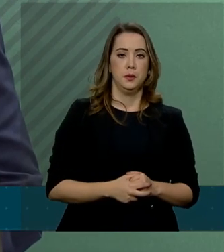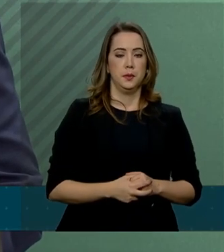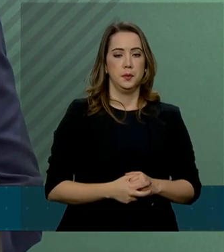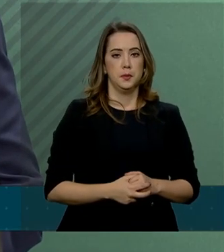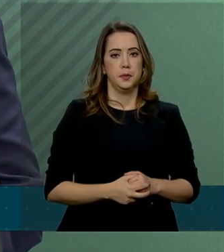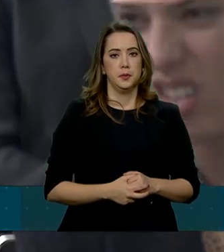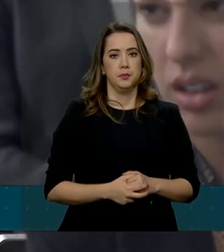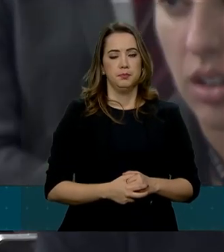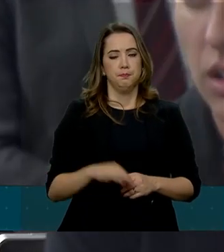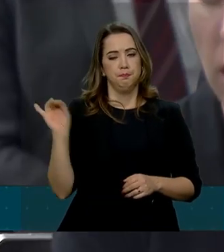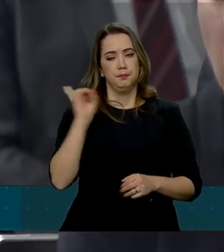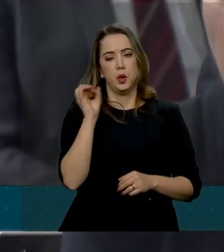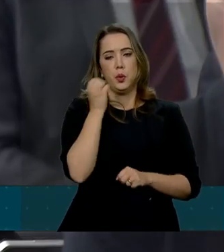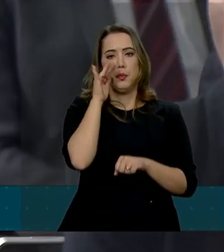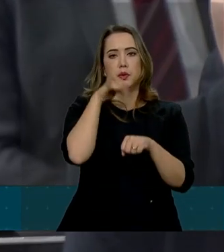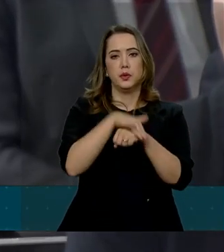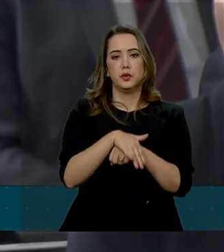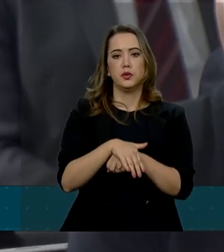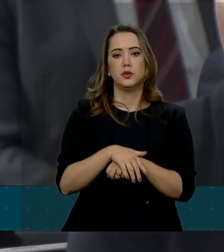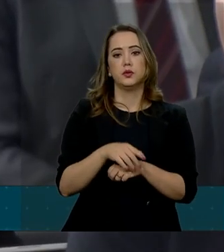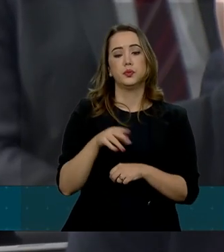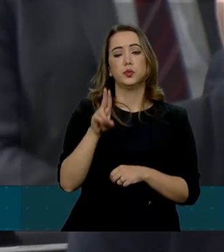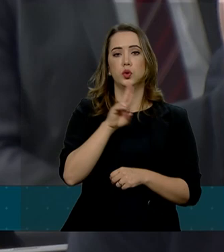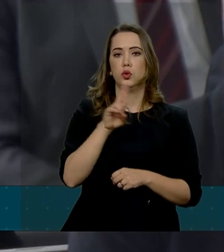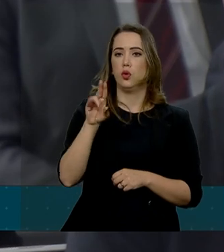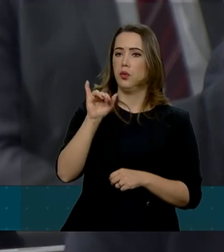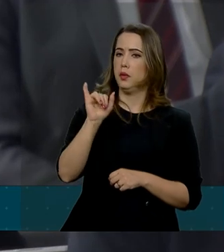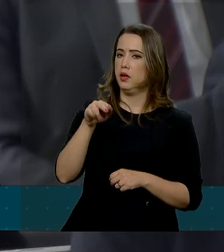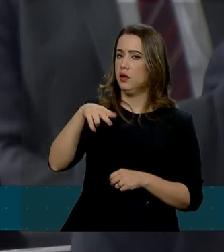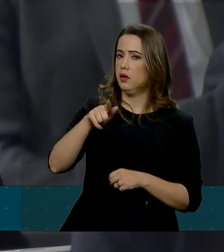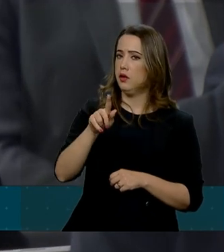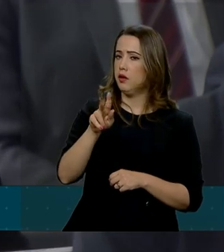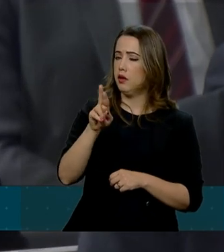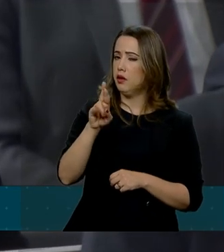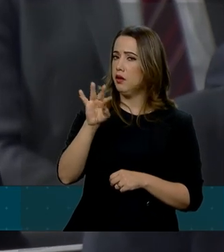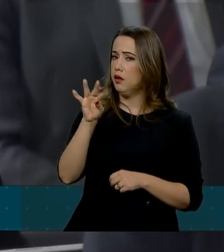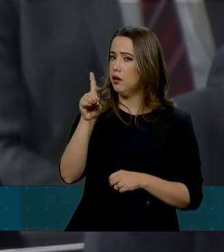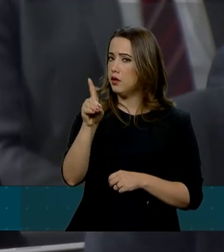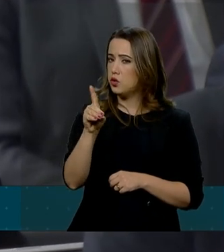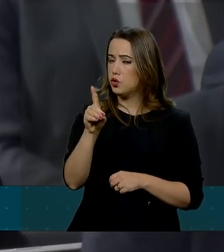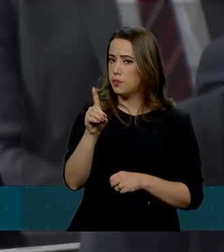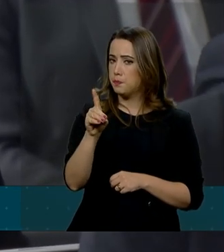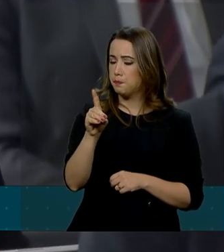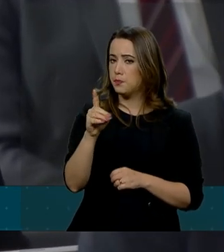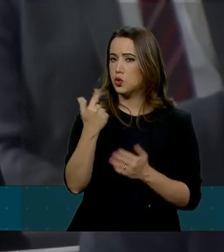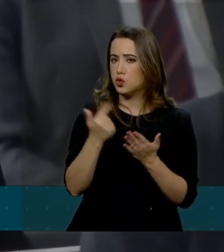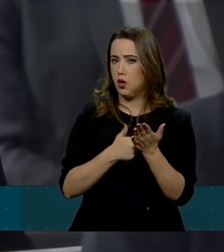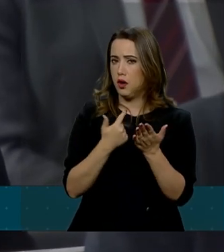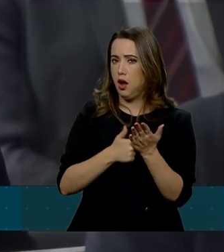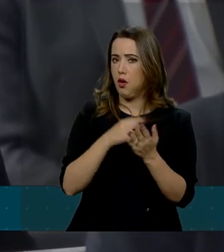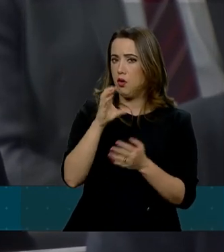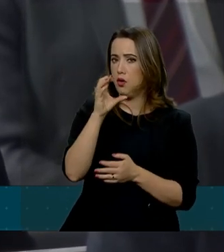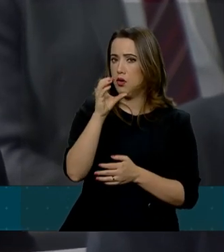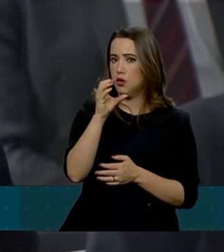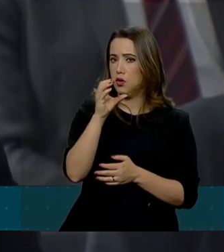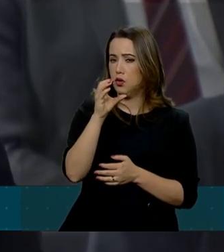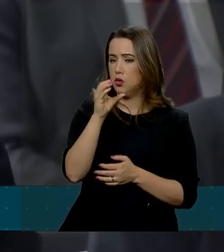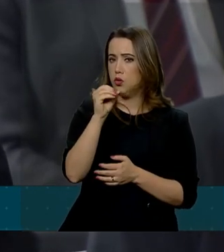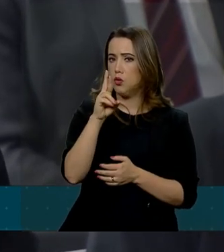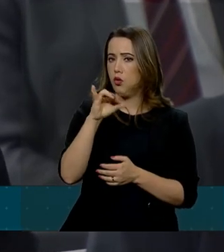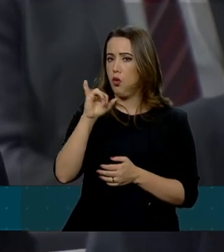é boa noite e só ingrid do correio braziliense como vai tudo bem também você é novo aqui